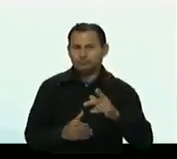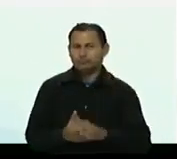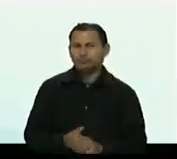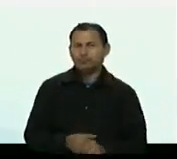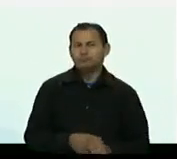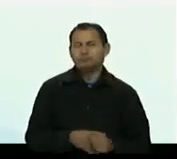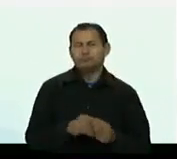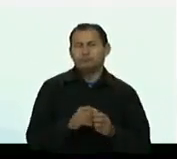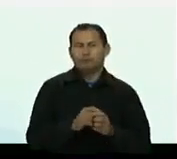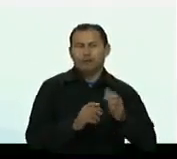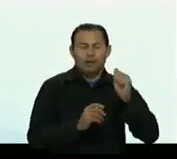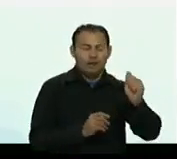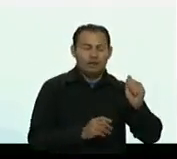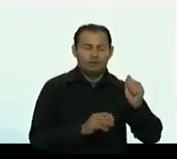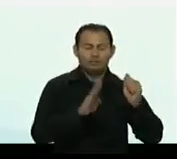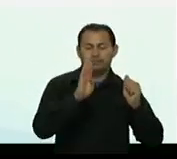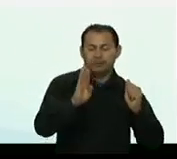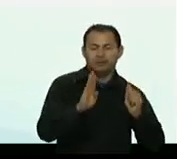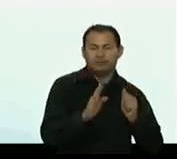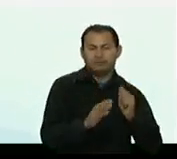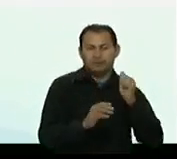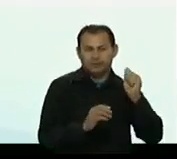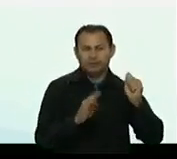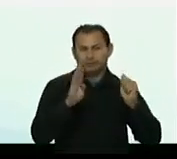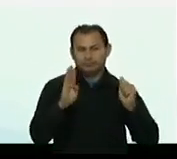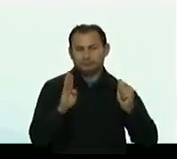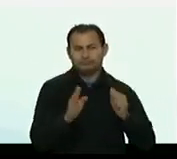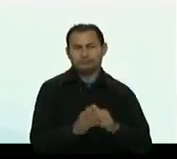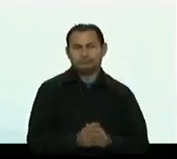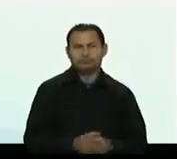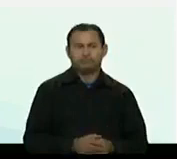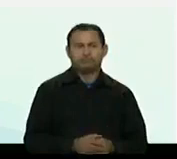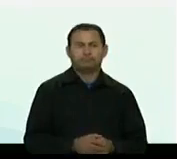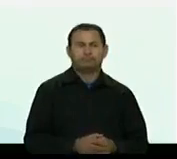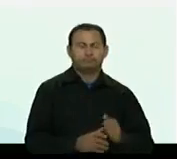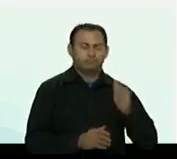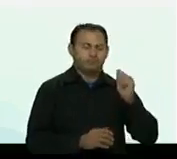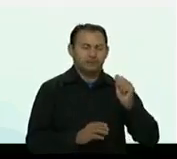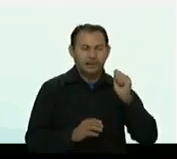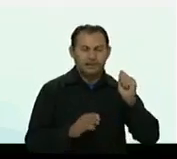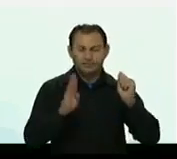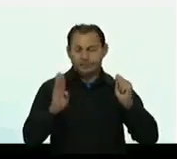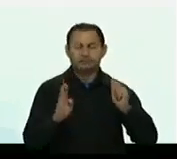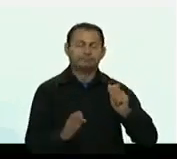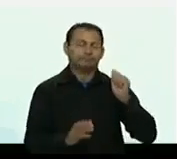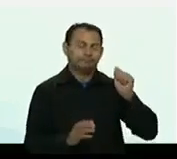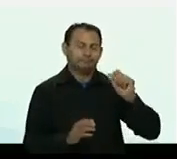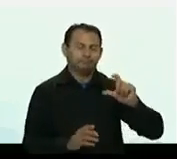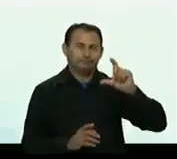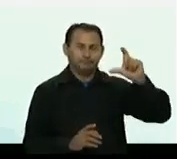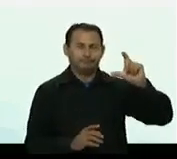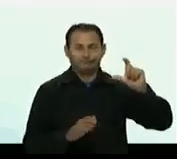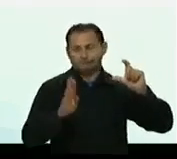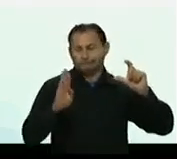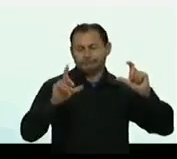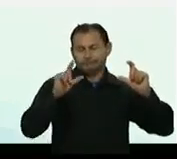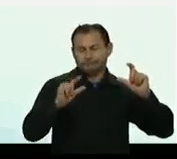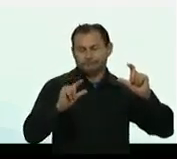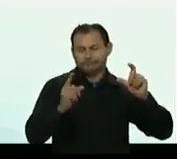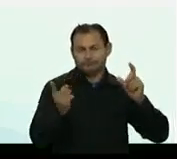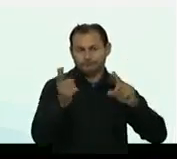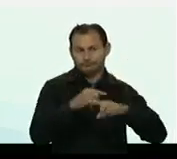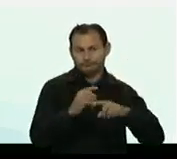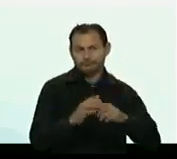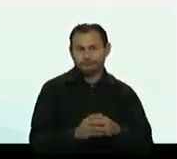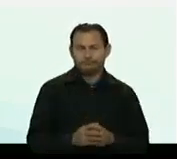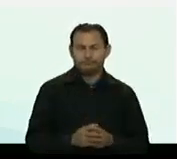aqui é dada de A em B. Se é de A em B, o A é o domínio e o B é o